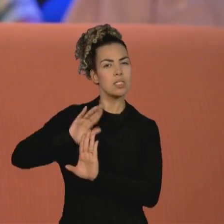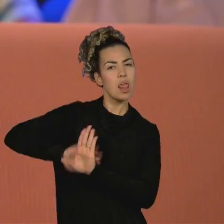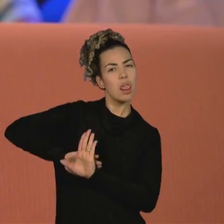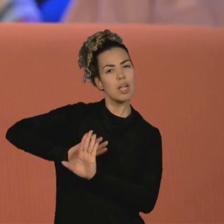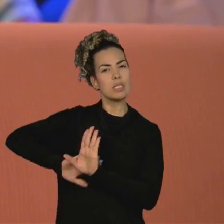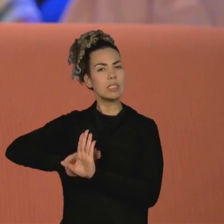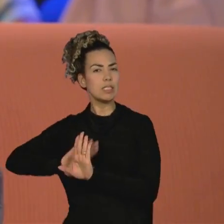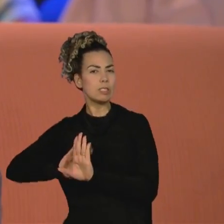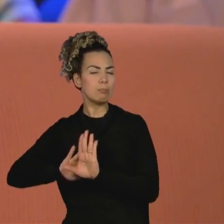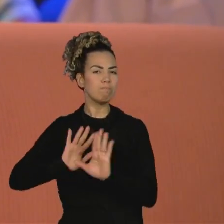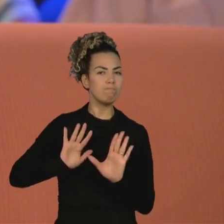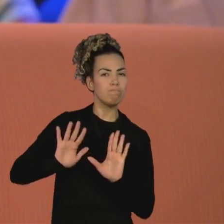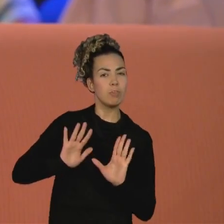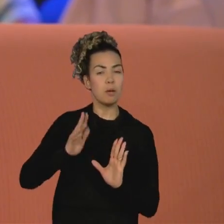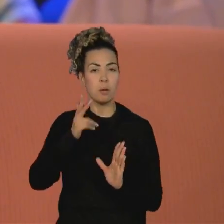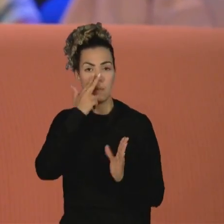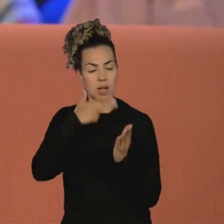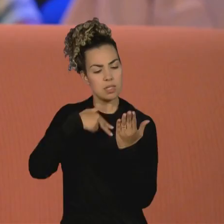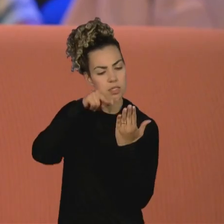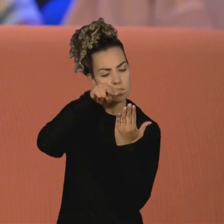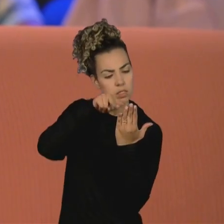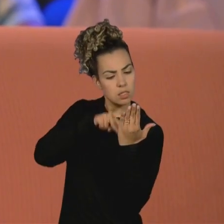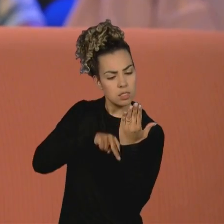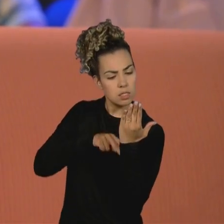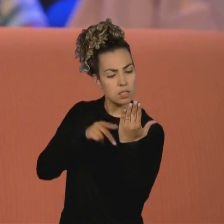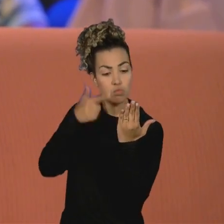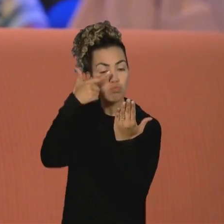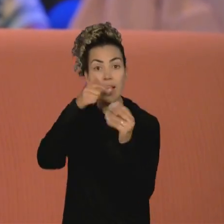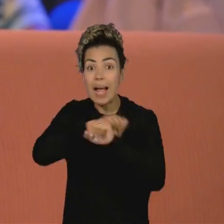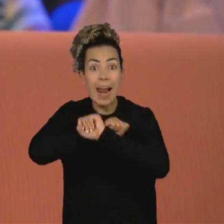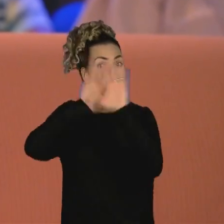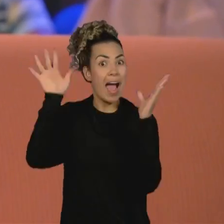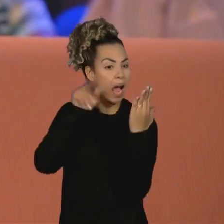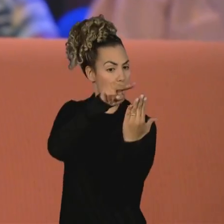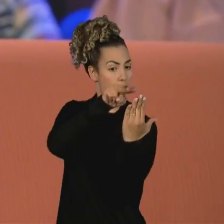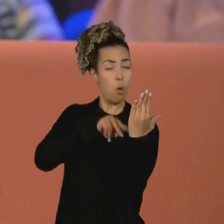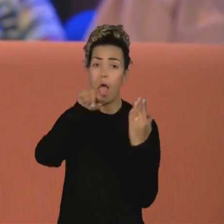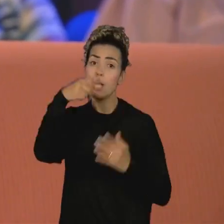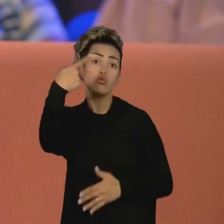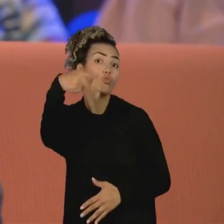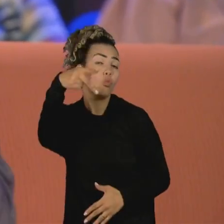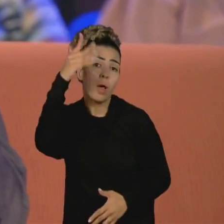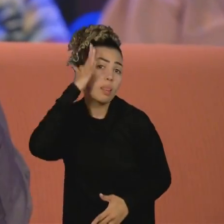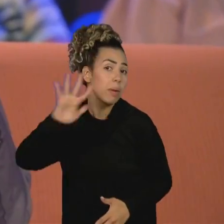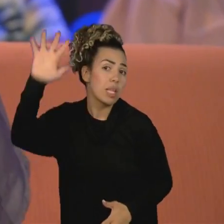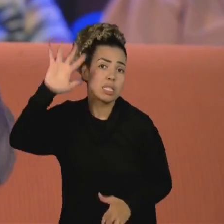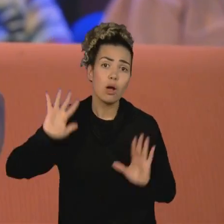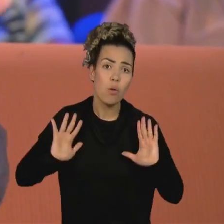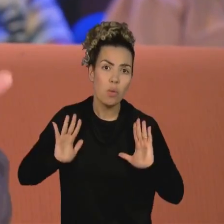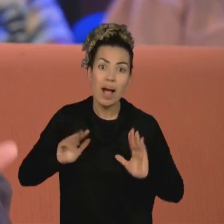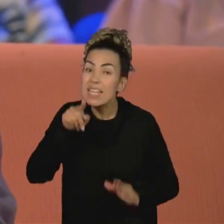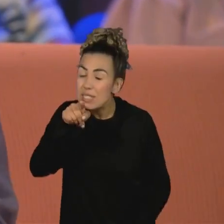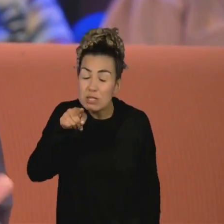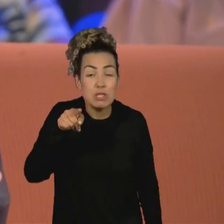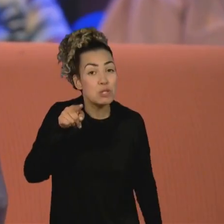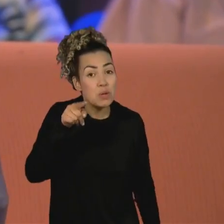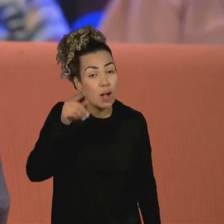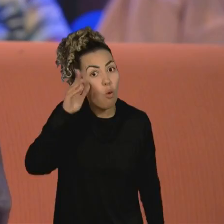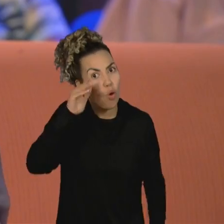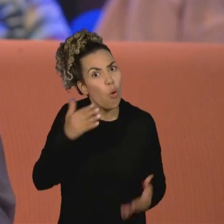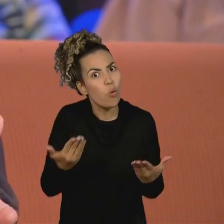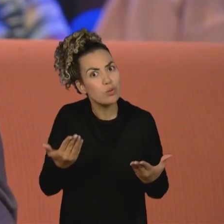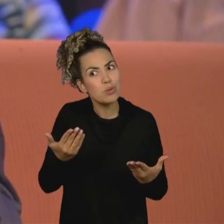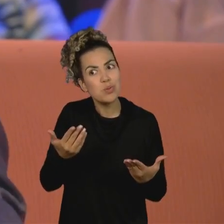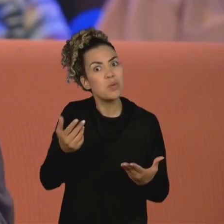a interpretação não estava no texto, a interpretação era sua. Isso é muito generoso da literatura, né? Quando ela consegue transferir para o